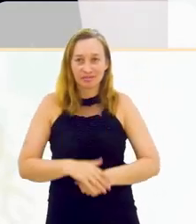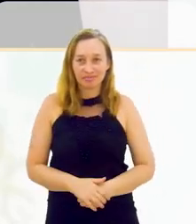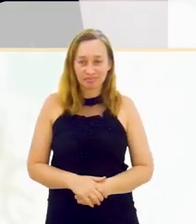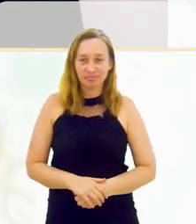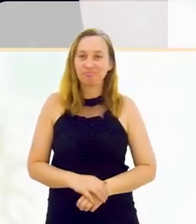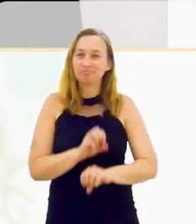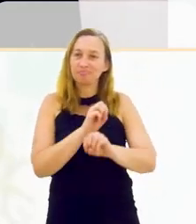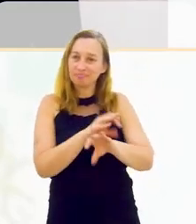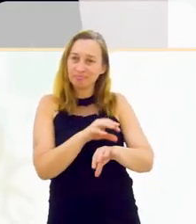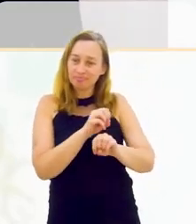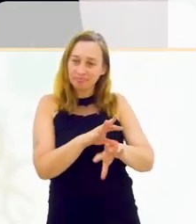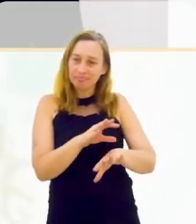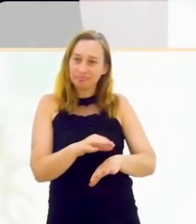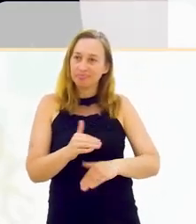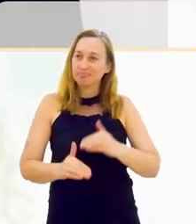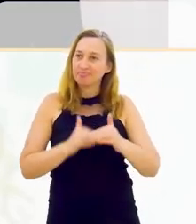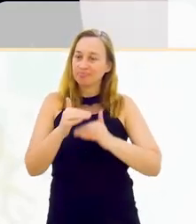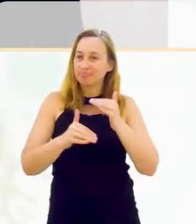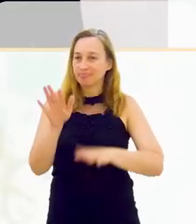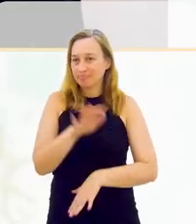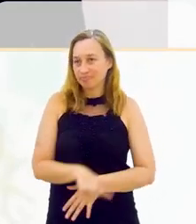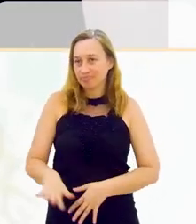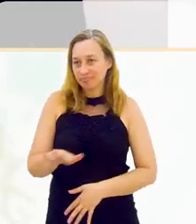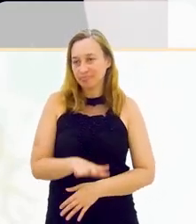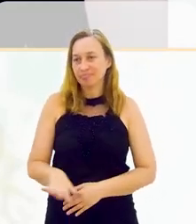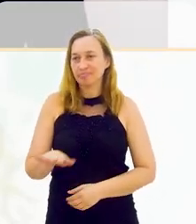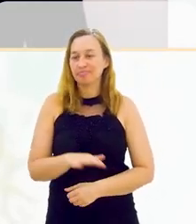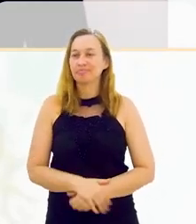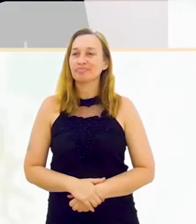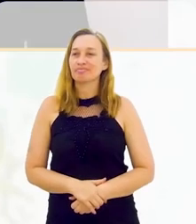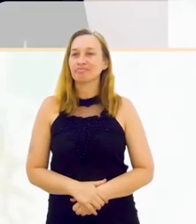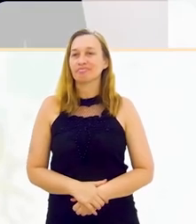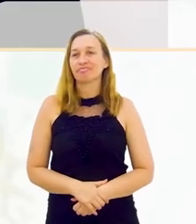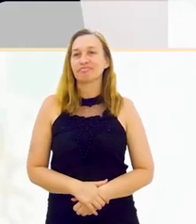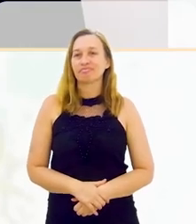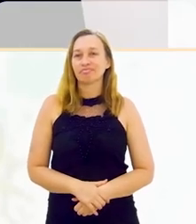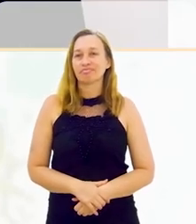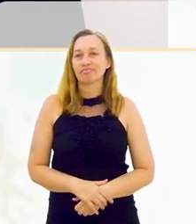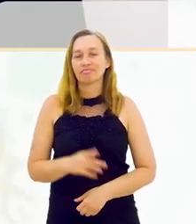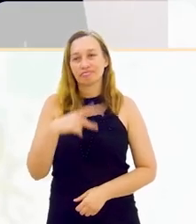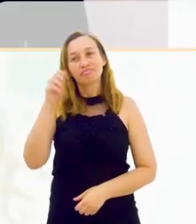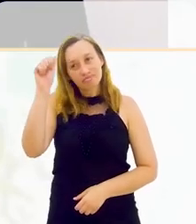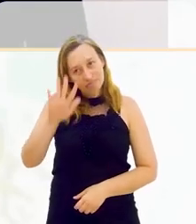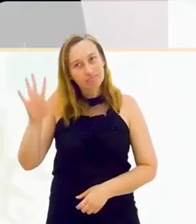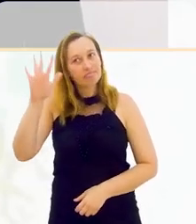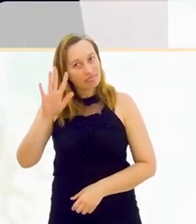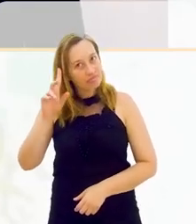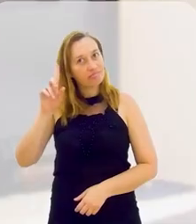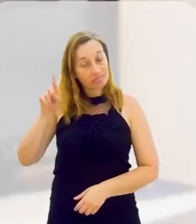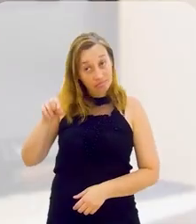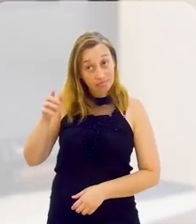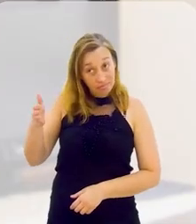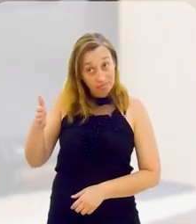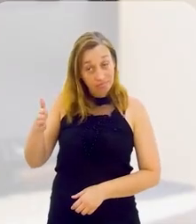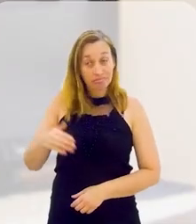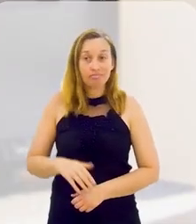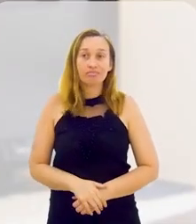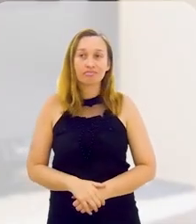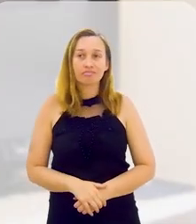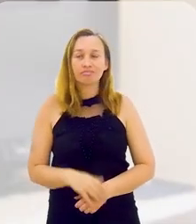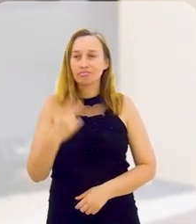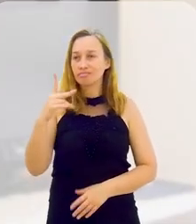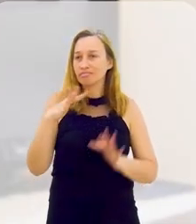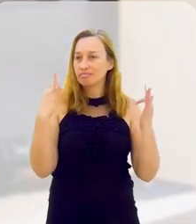da família na educação e no desenvolvimento? Ah, E aí eu tô total. falando no geral,